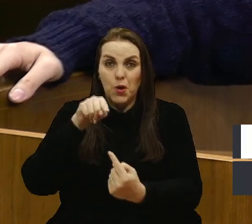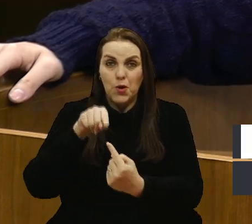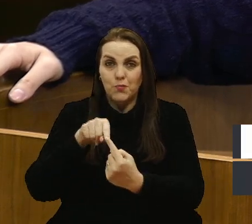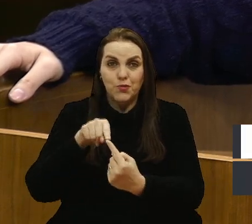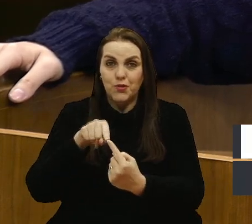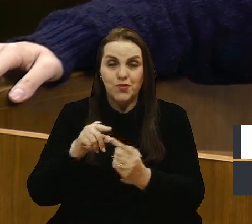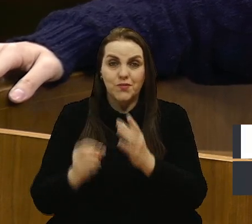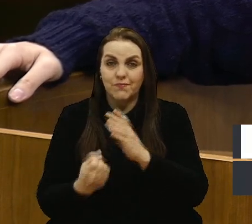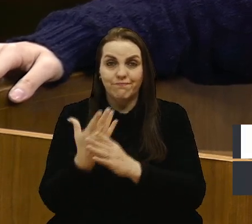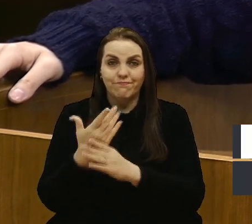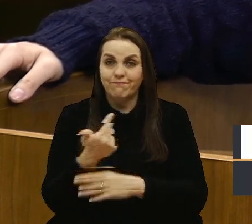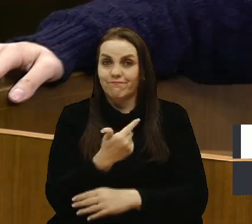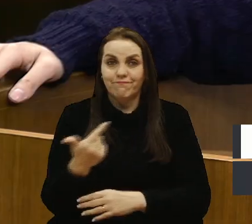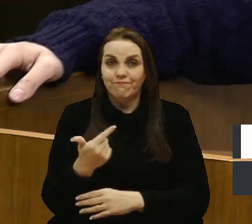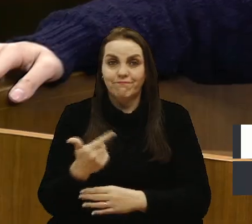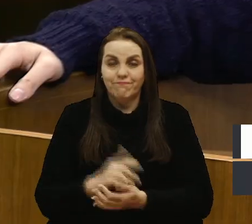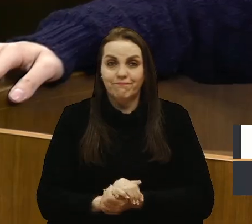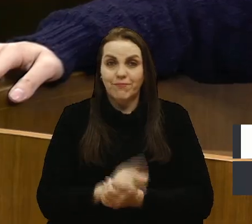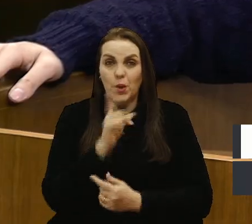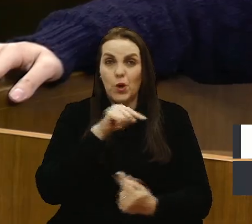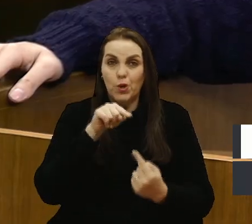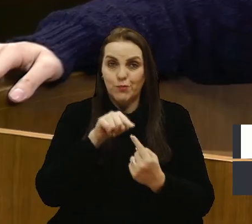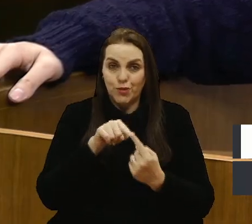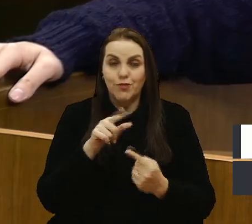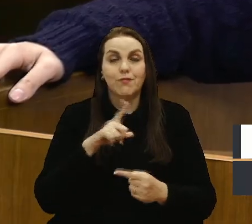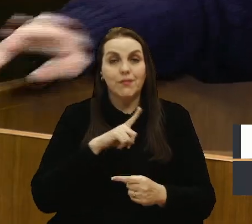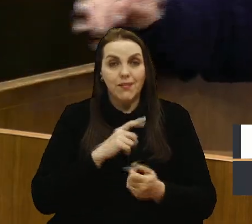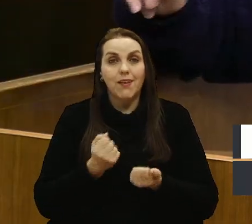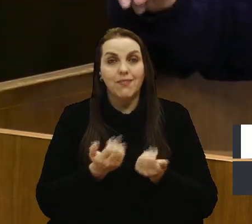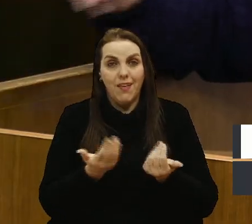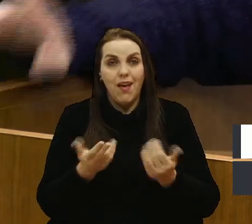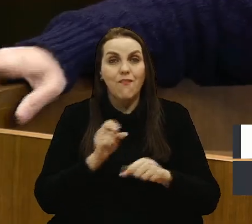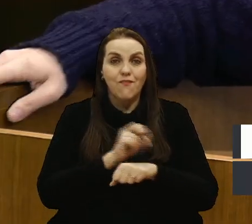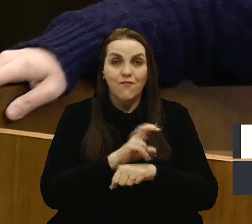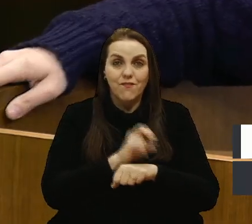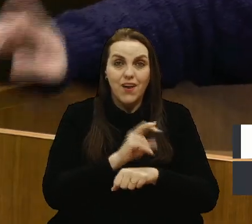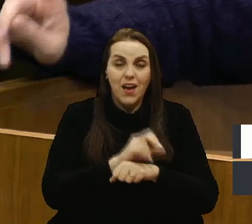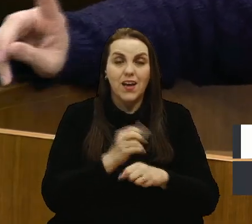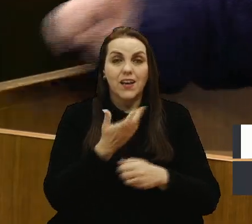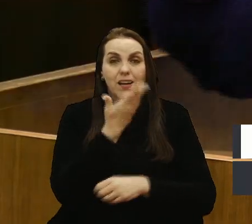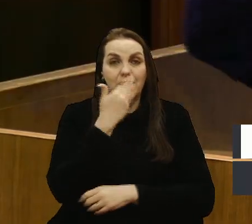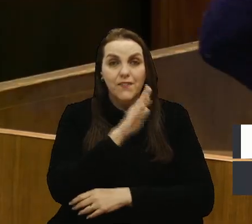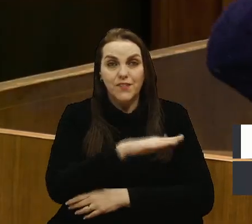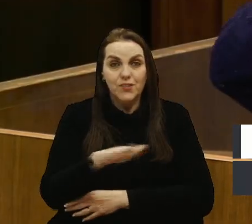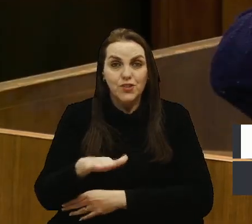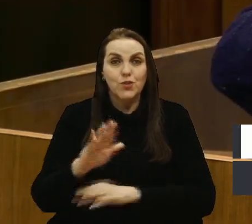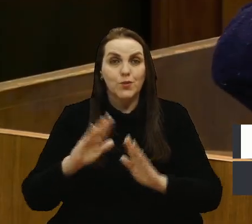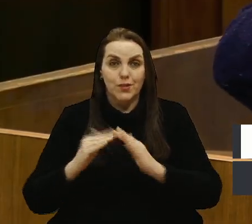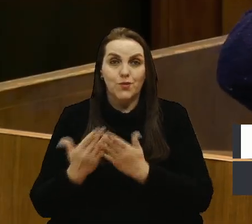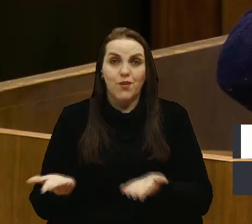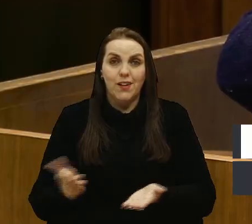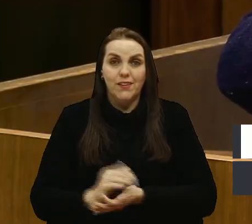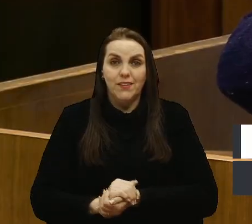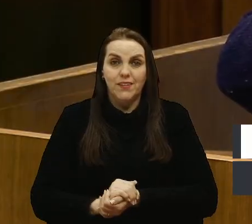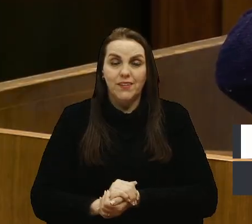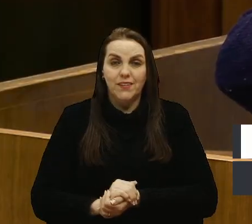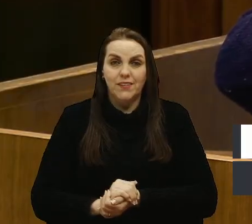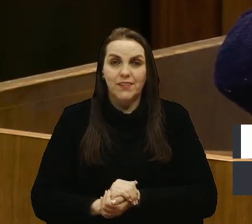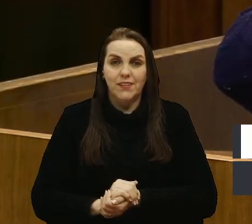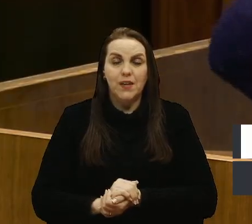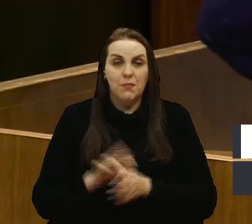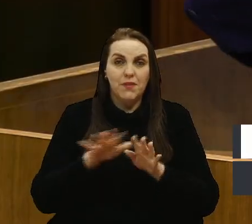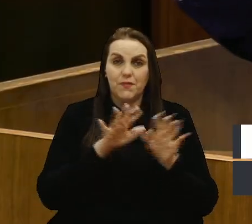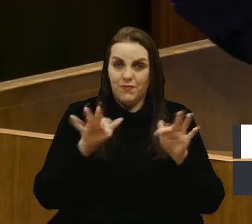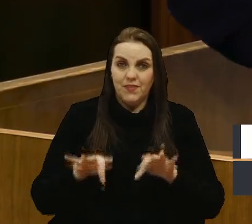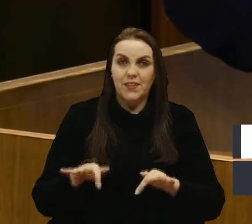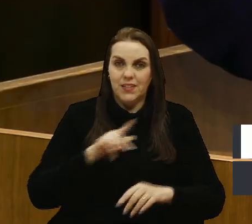ele foi criado, que é o objetivo de fornecer vaga de educação infantil para as crianças. E vamos lembrar, para finalizar, senhor